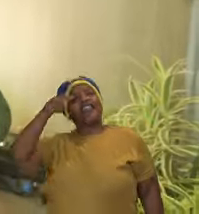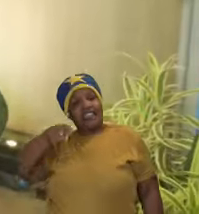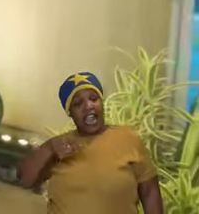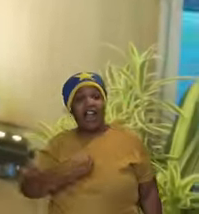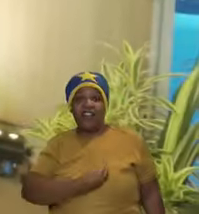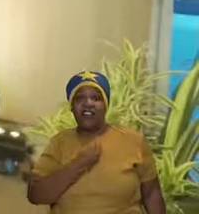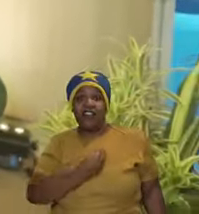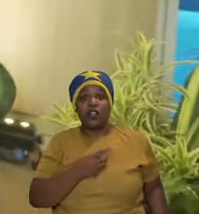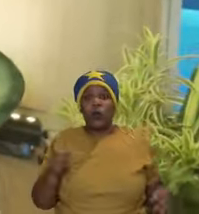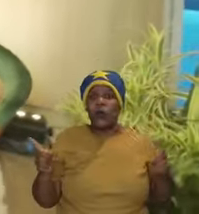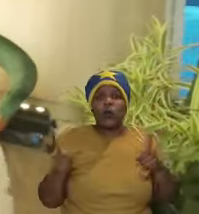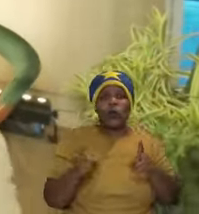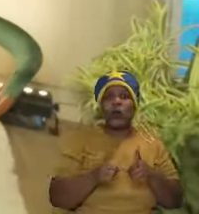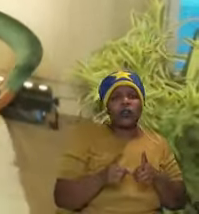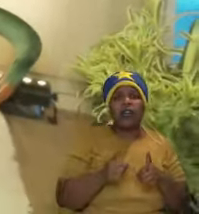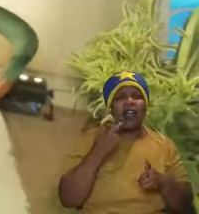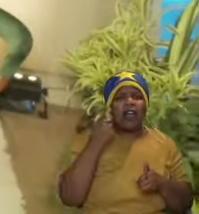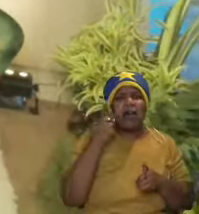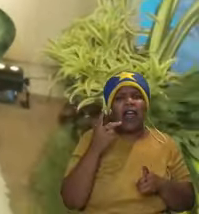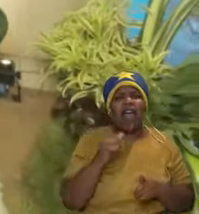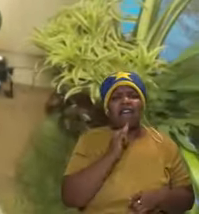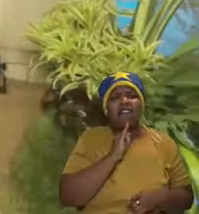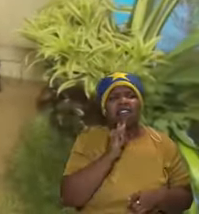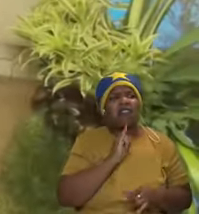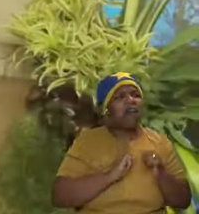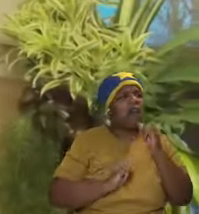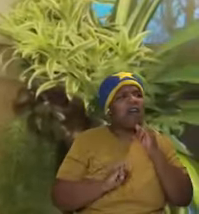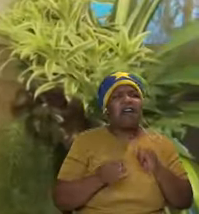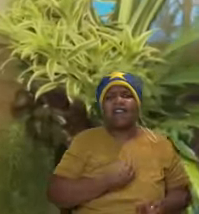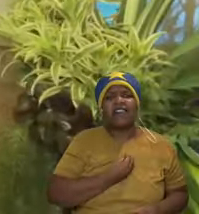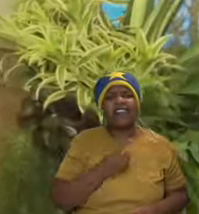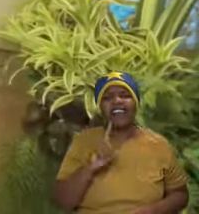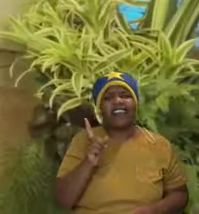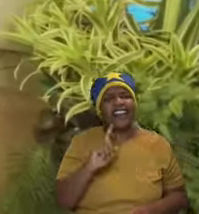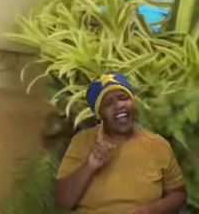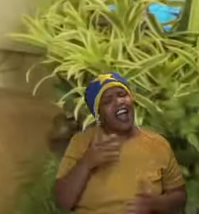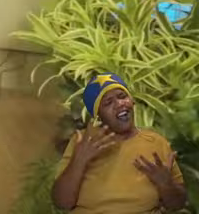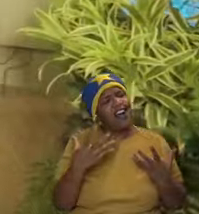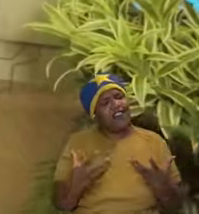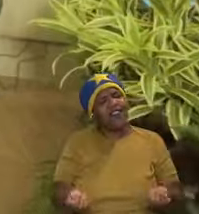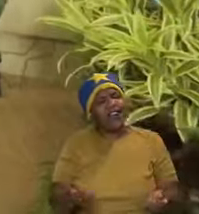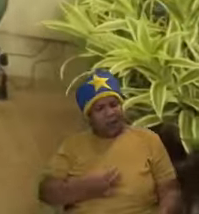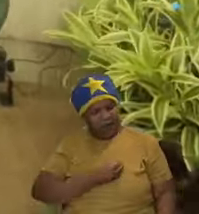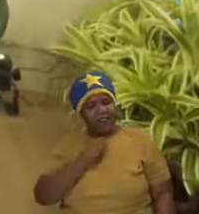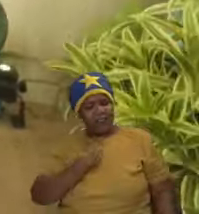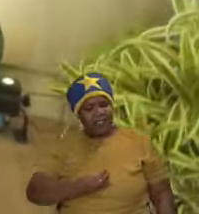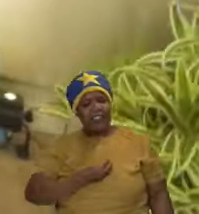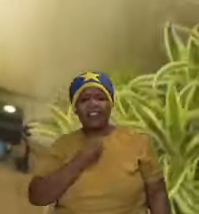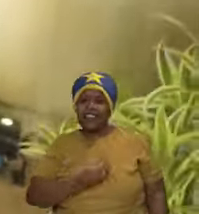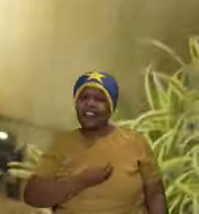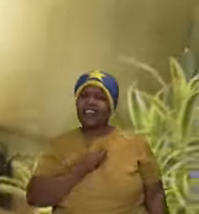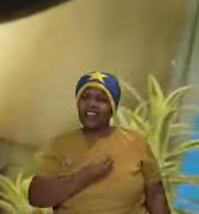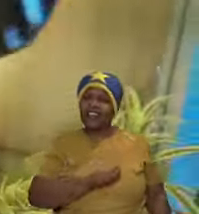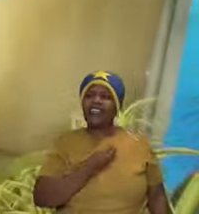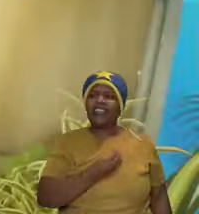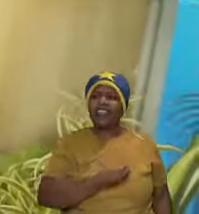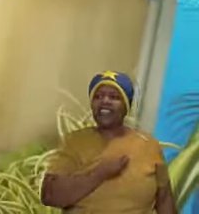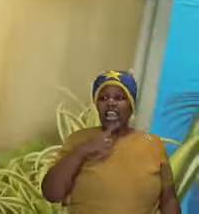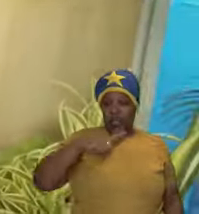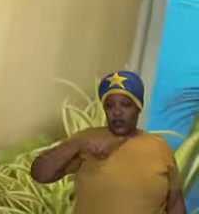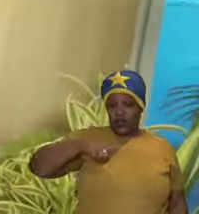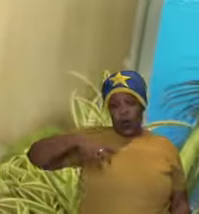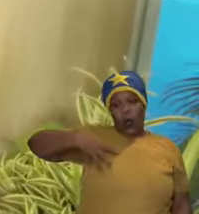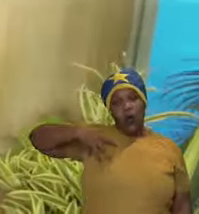A vida é curta pra viver em vão. Hoje dei play na live. E aí galera,